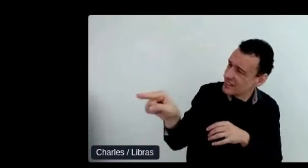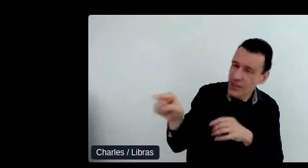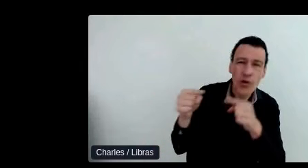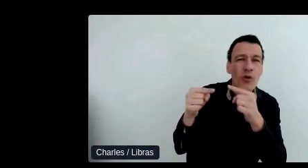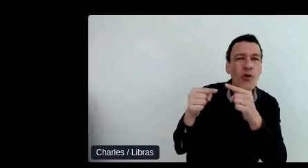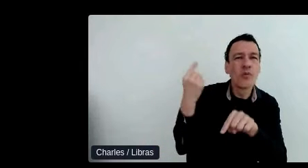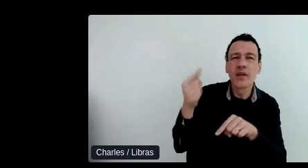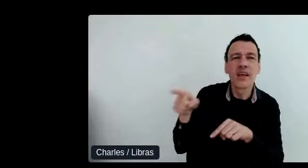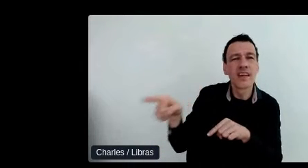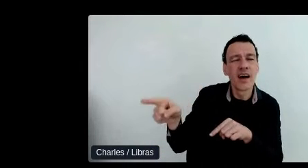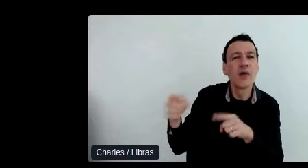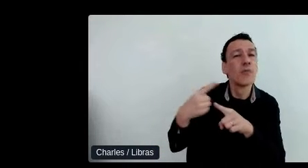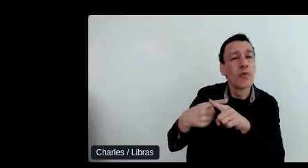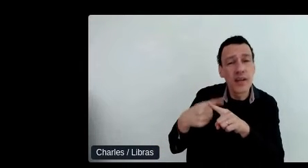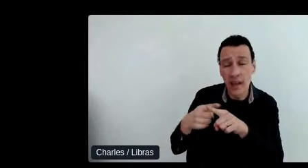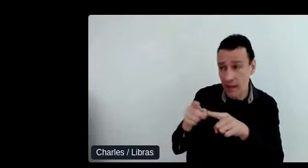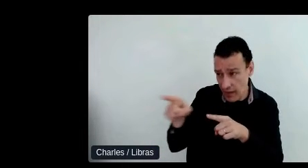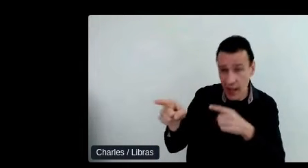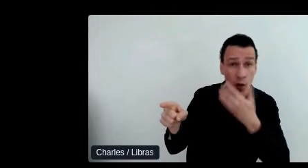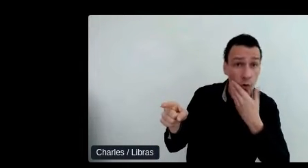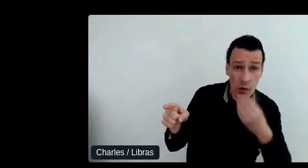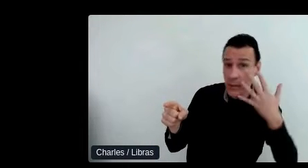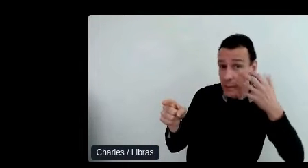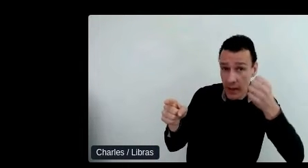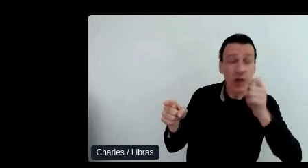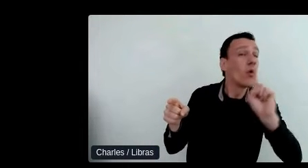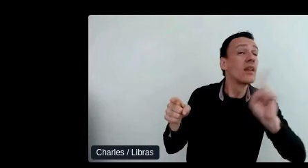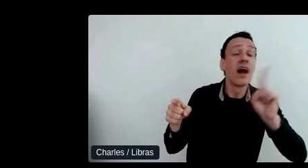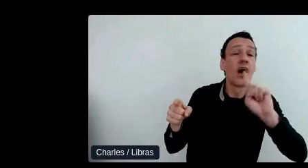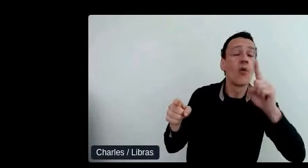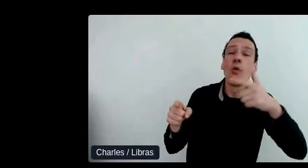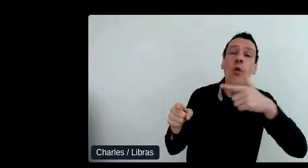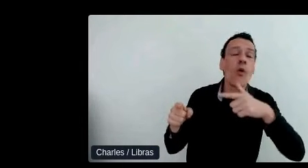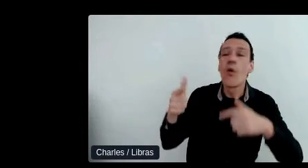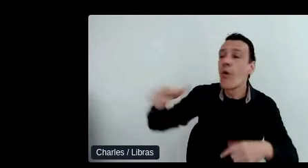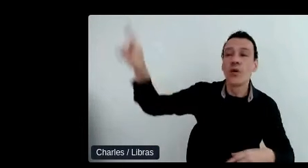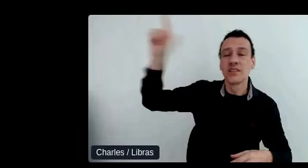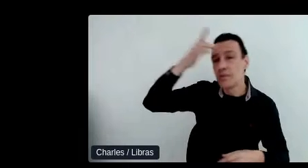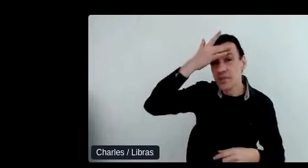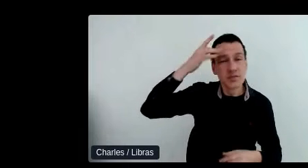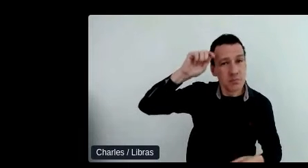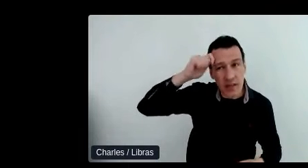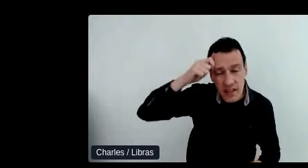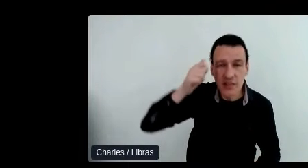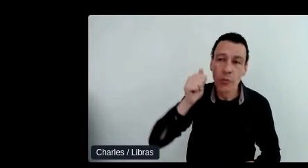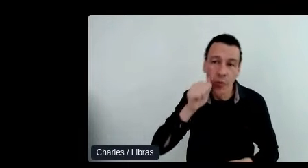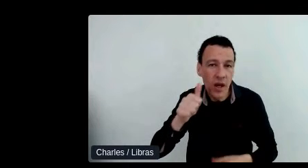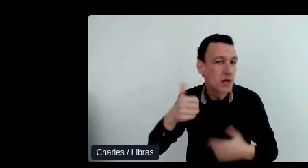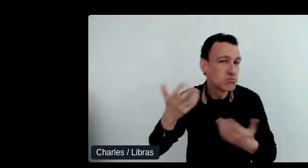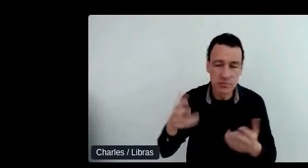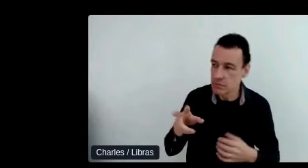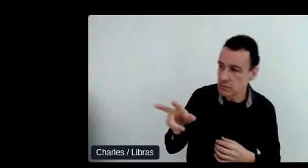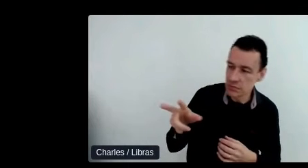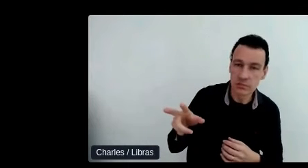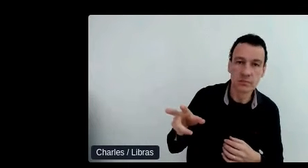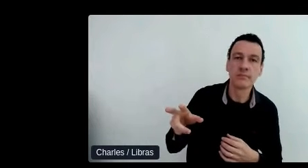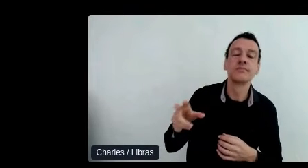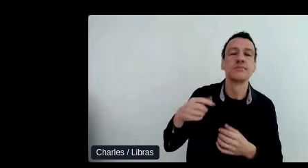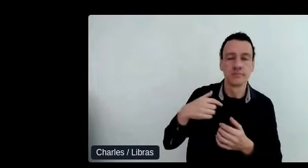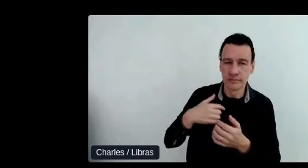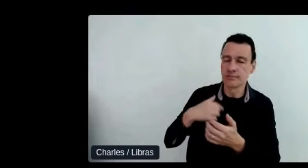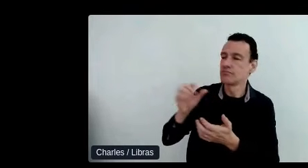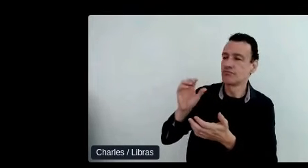naquele padrão não vão receber aquele crédito. Consequentemente, aquele banco ele vai ter receita